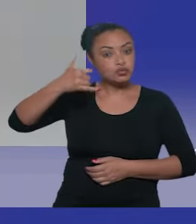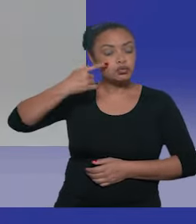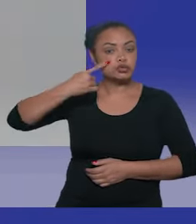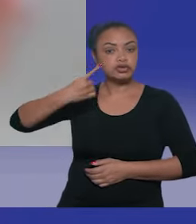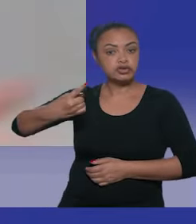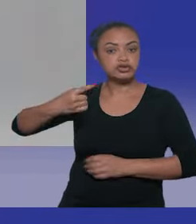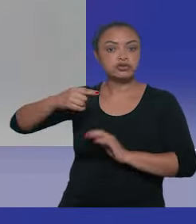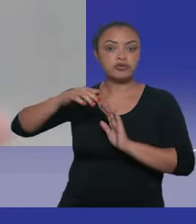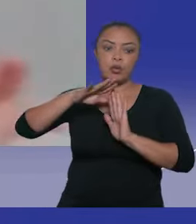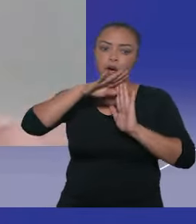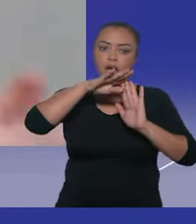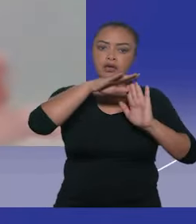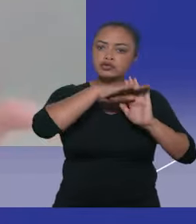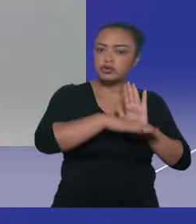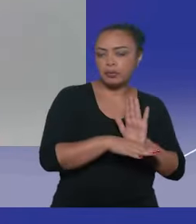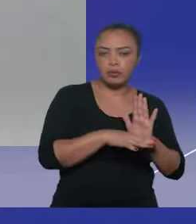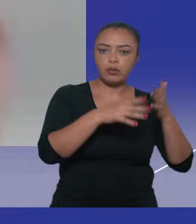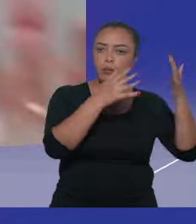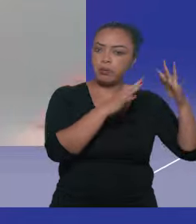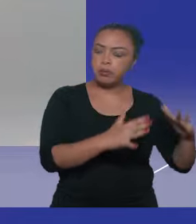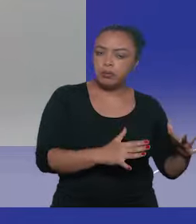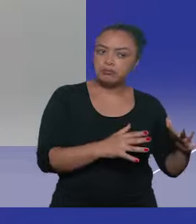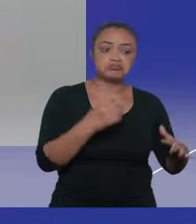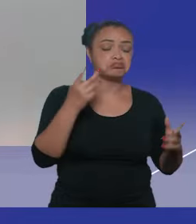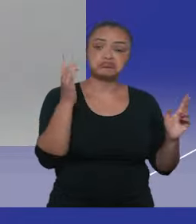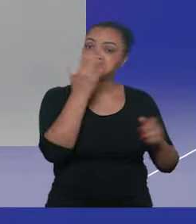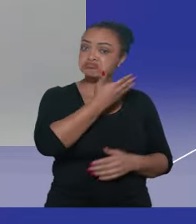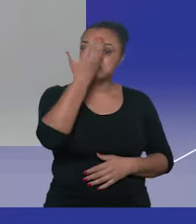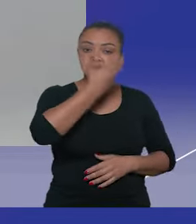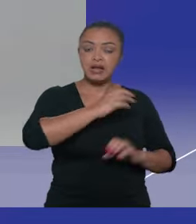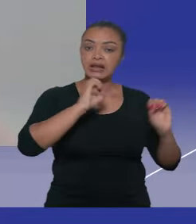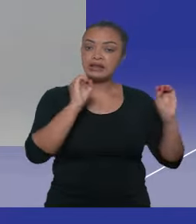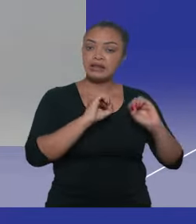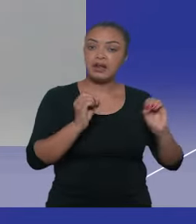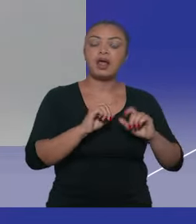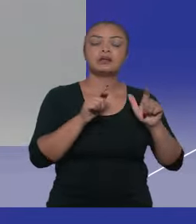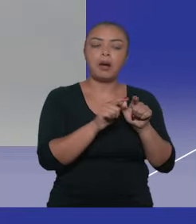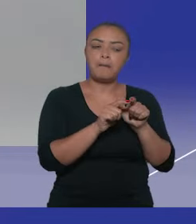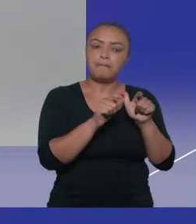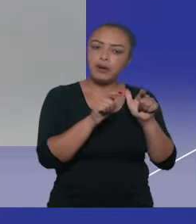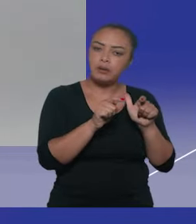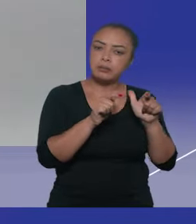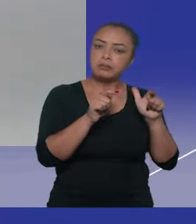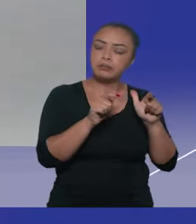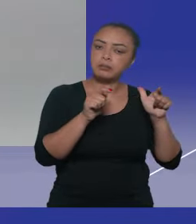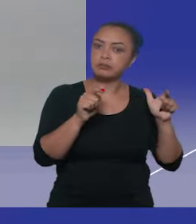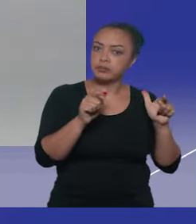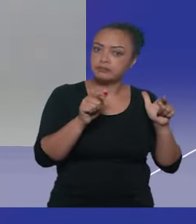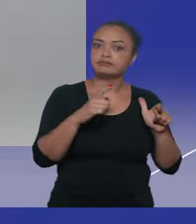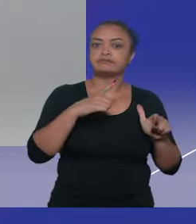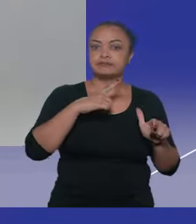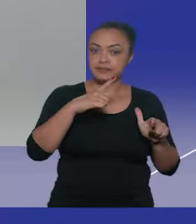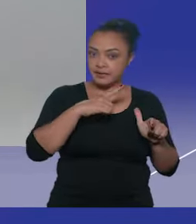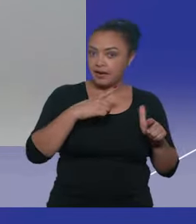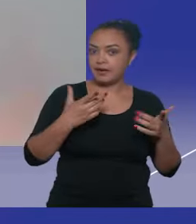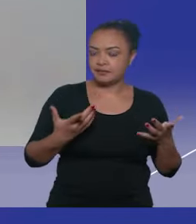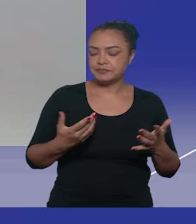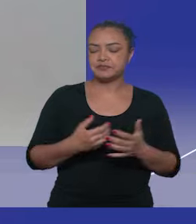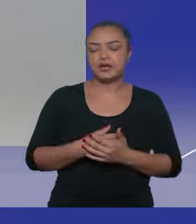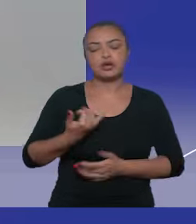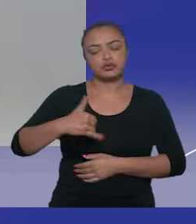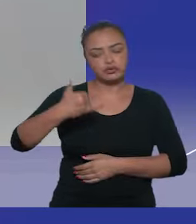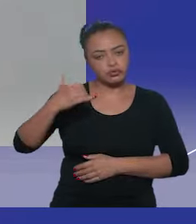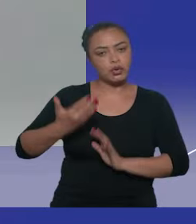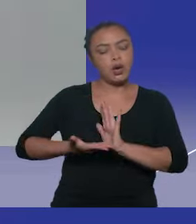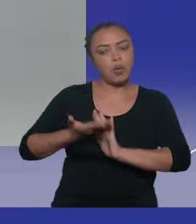juros, era se esperar que a gente visse uma queda de consumo, né? Não estamos vendo isso, estamos vendo pequenos crescimentos, né? Nada